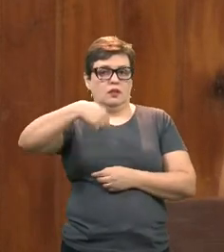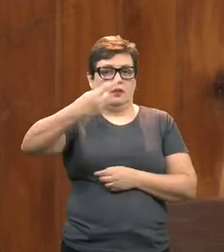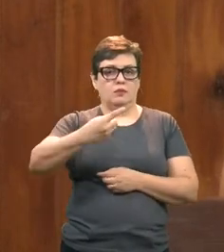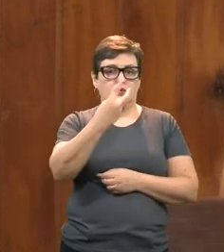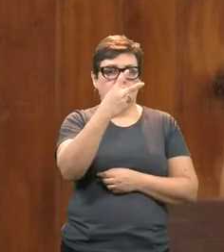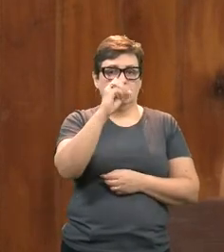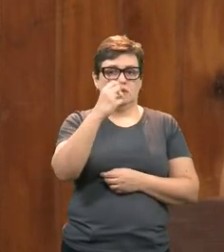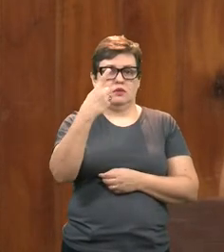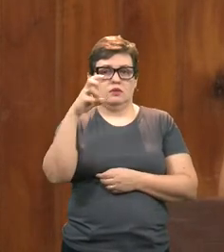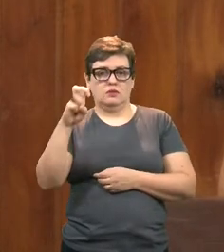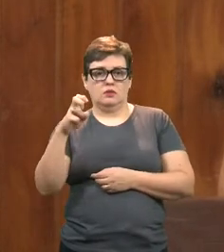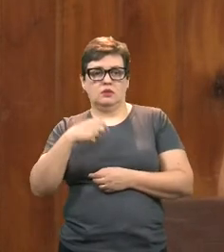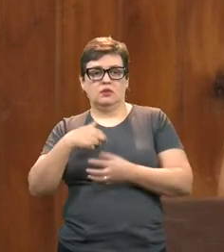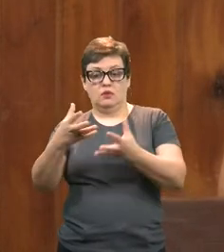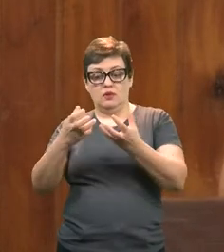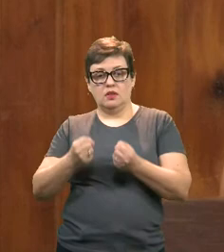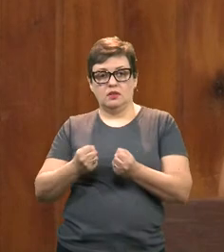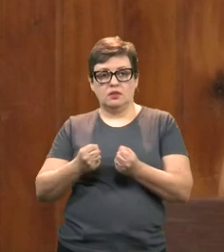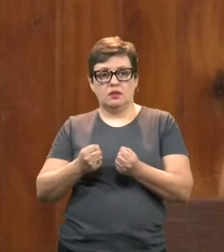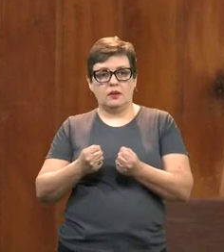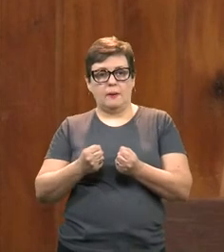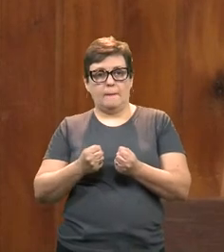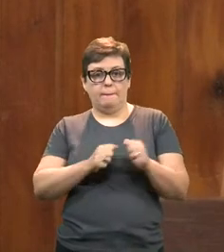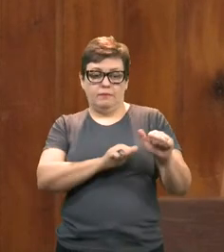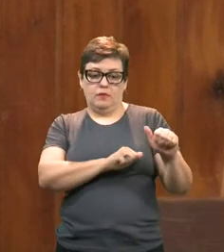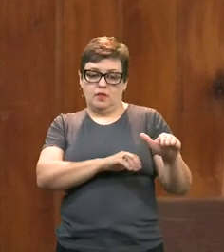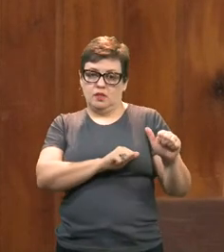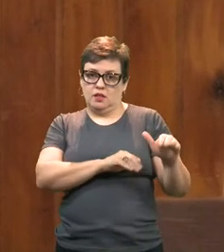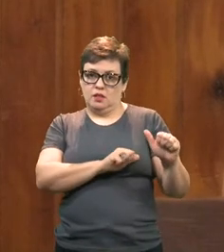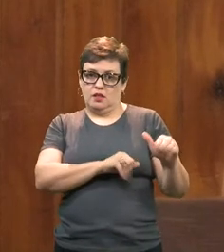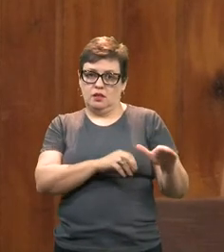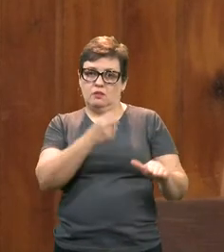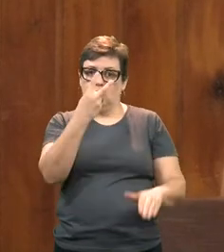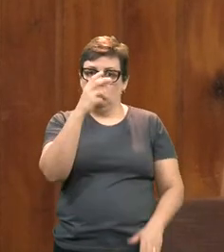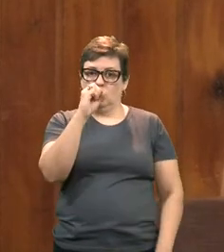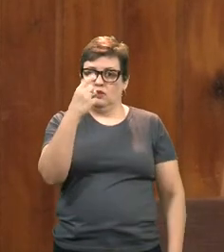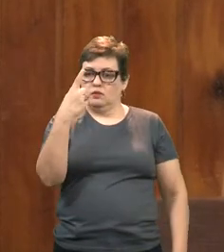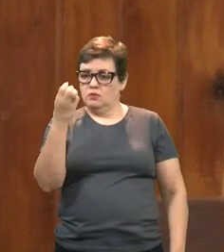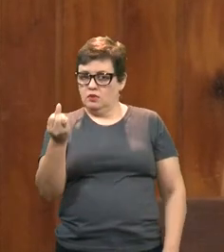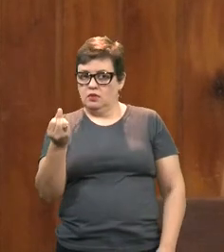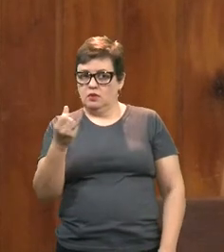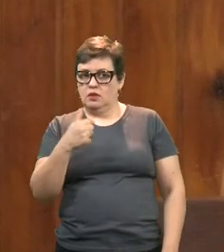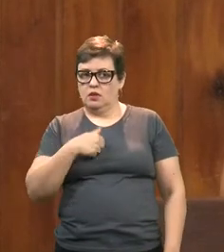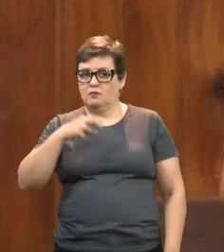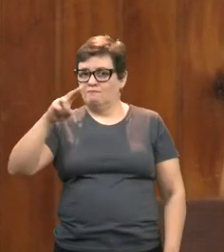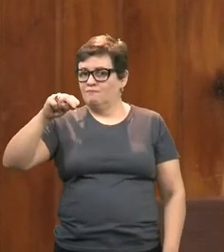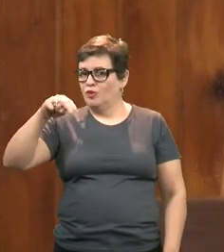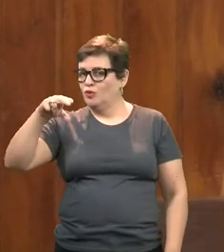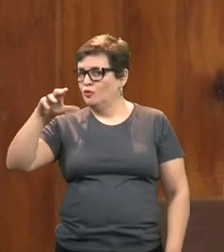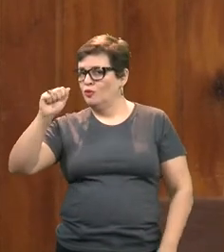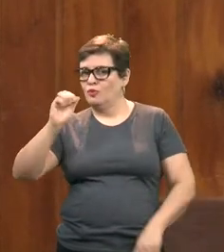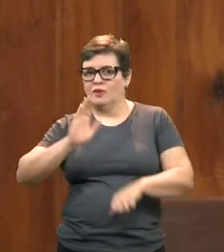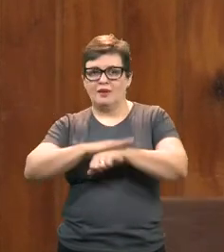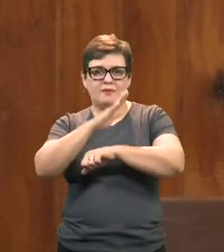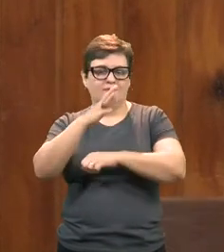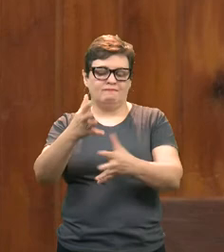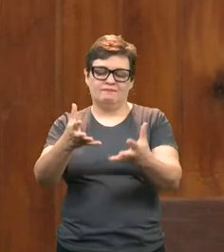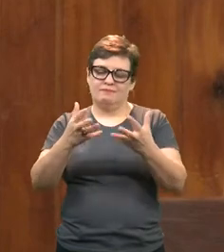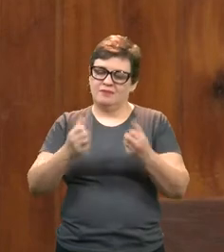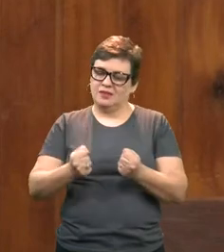recebi. A partir de setembro de 2016, eu nunca mais recebi pelo